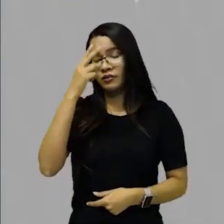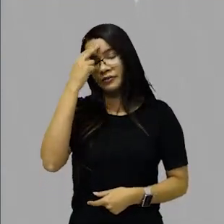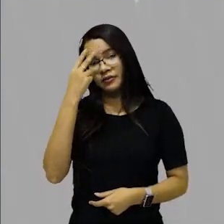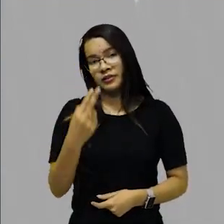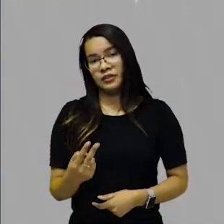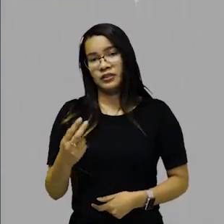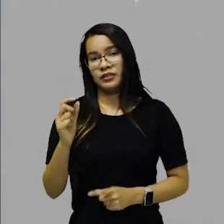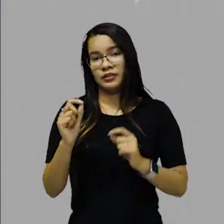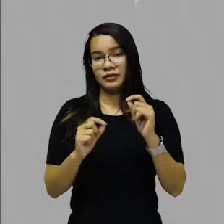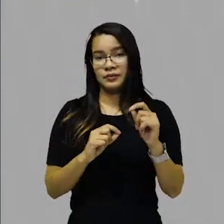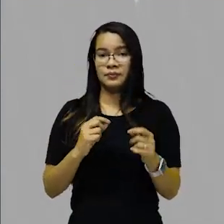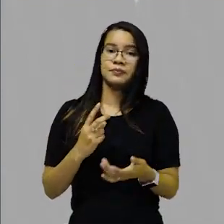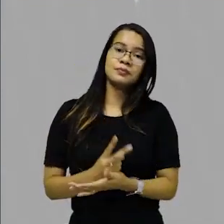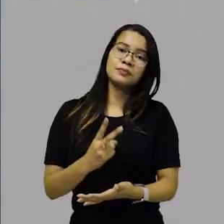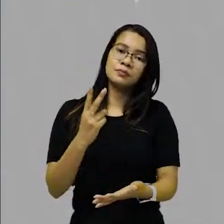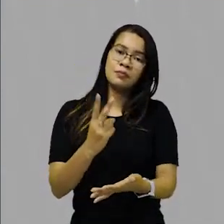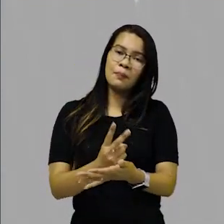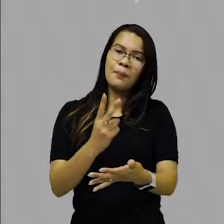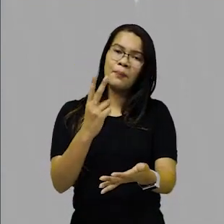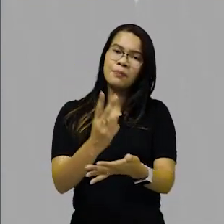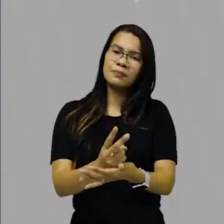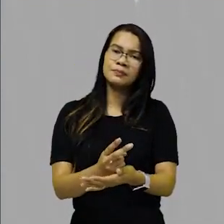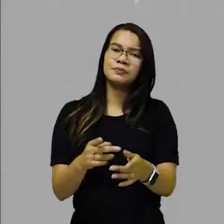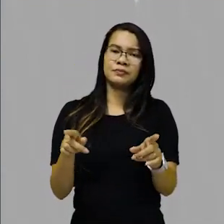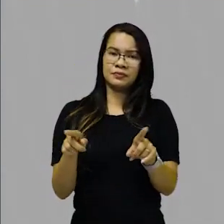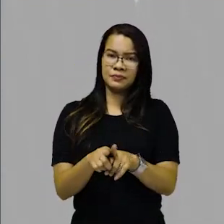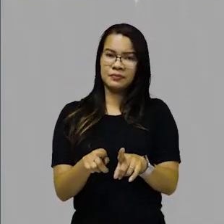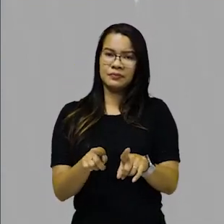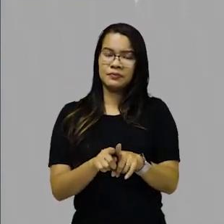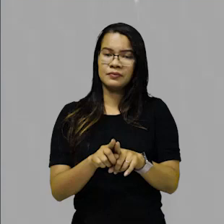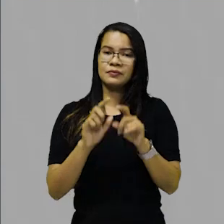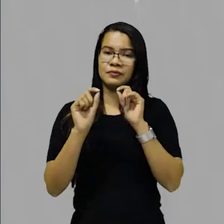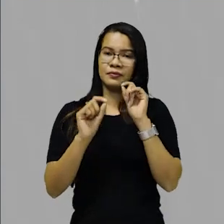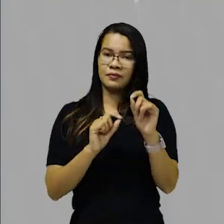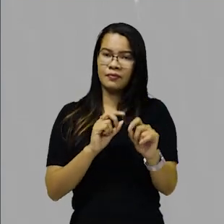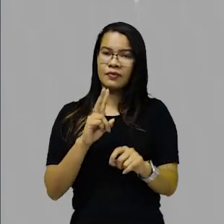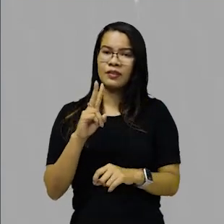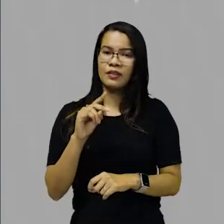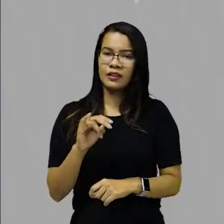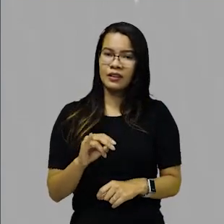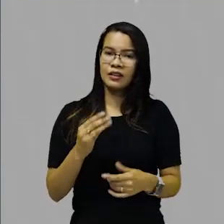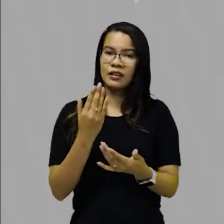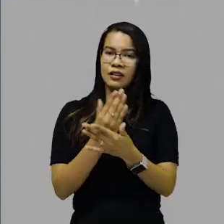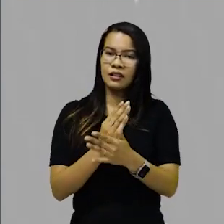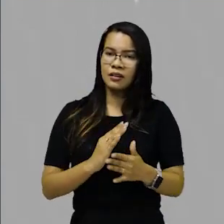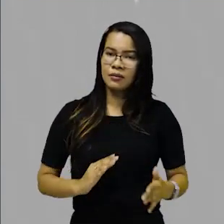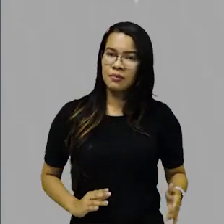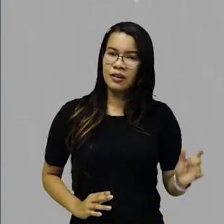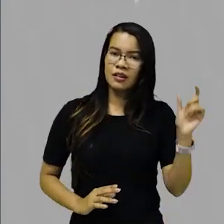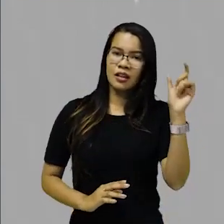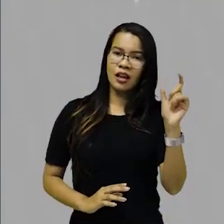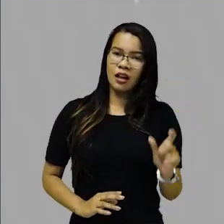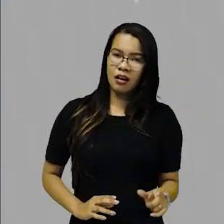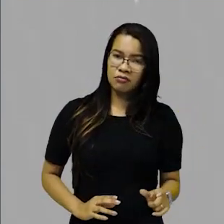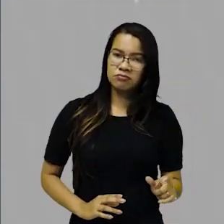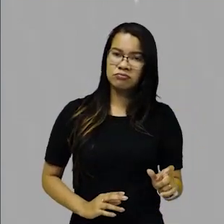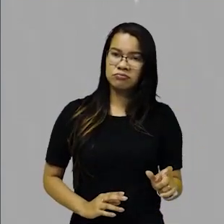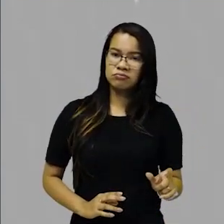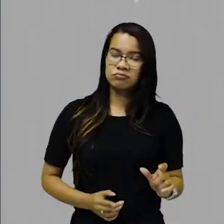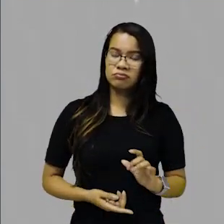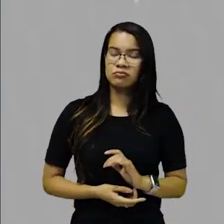luta continuadora, é uma luta que ela acaba sendo